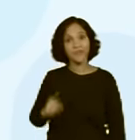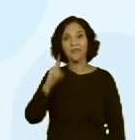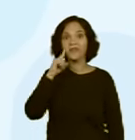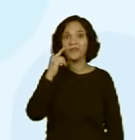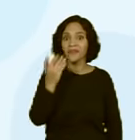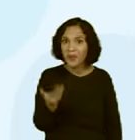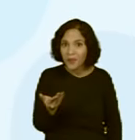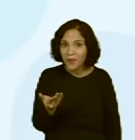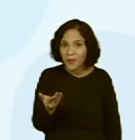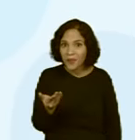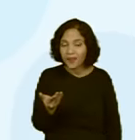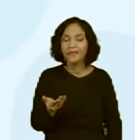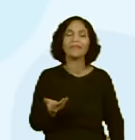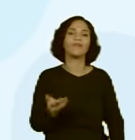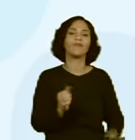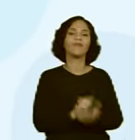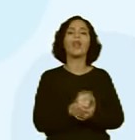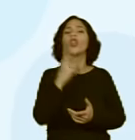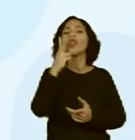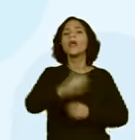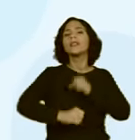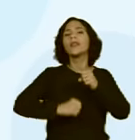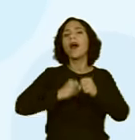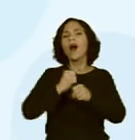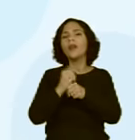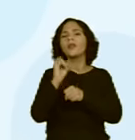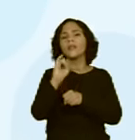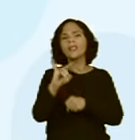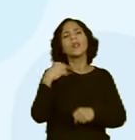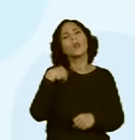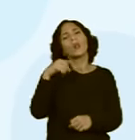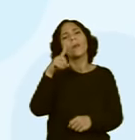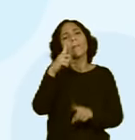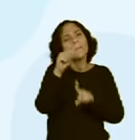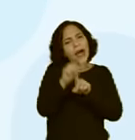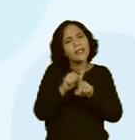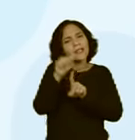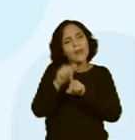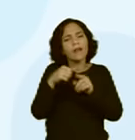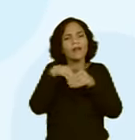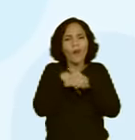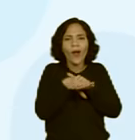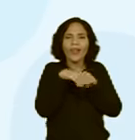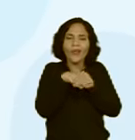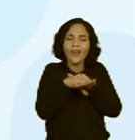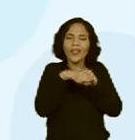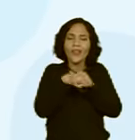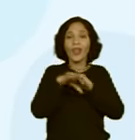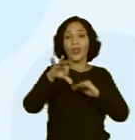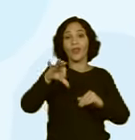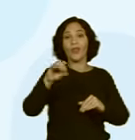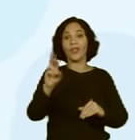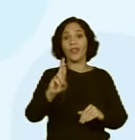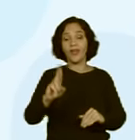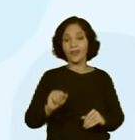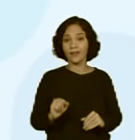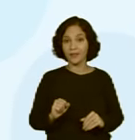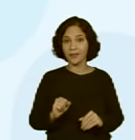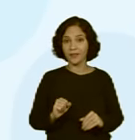Viu? Tá vendo como é? Em 2 anos, por exemplo. Então, vamos colocar aqui,